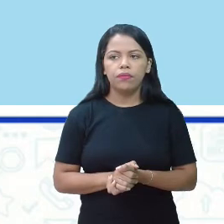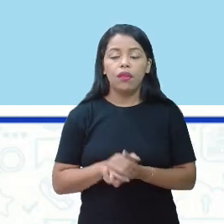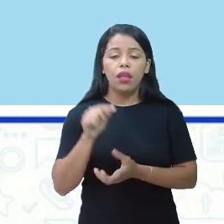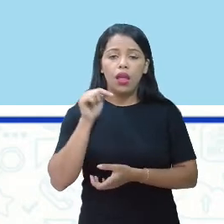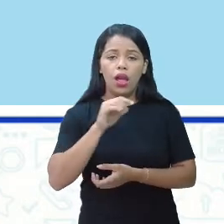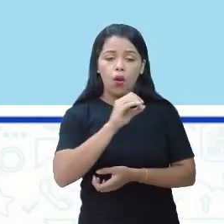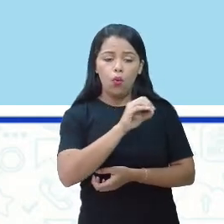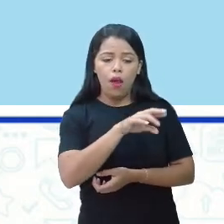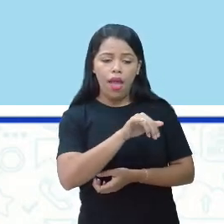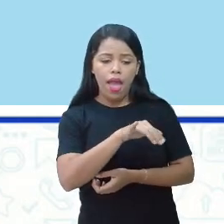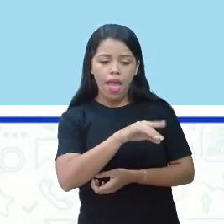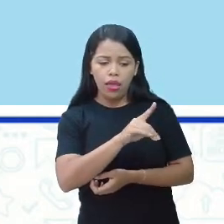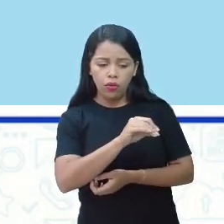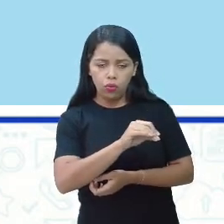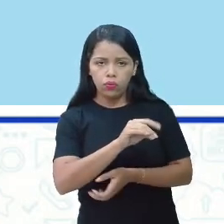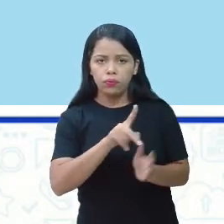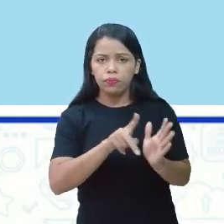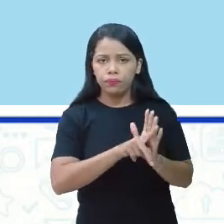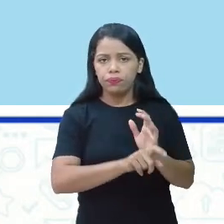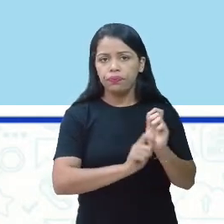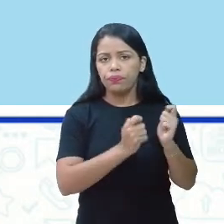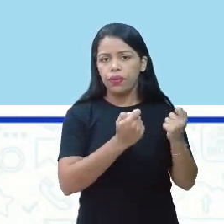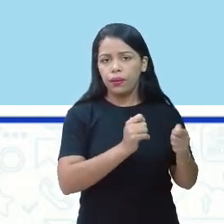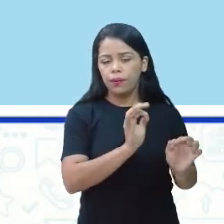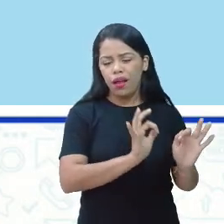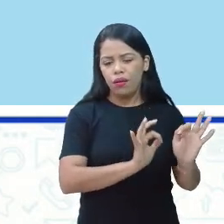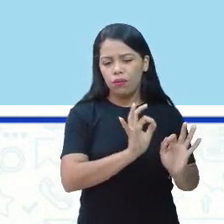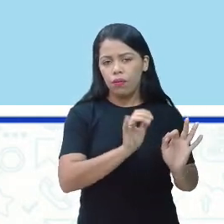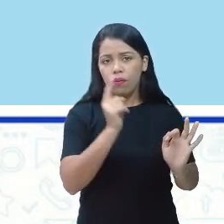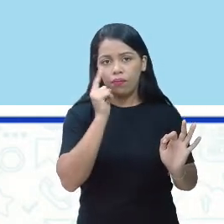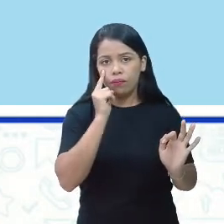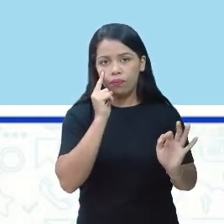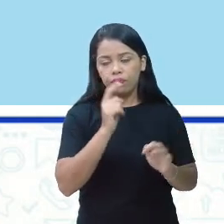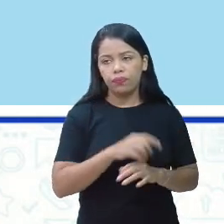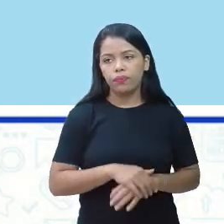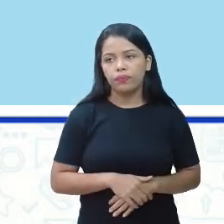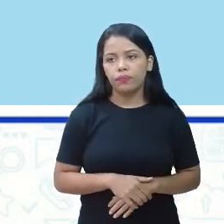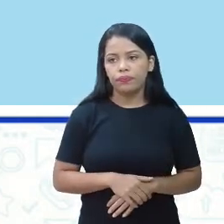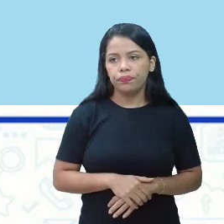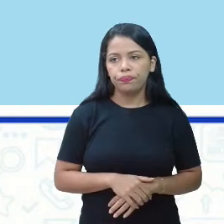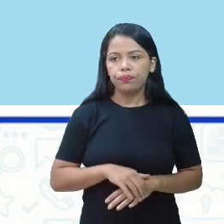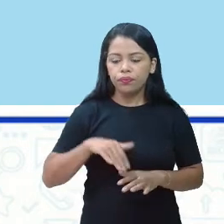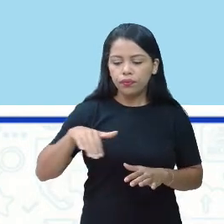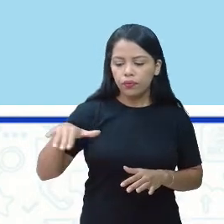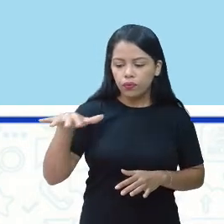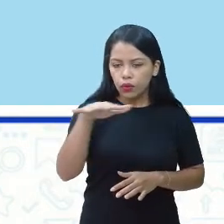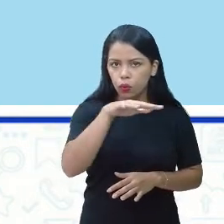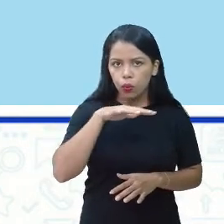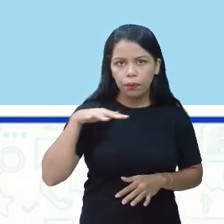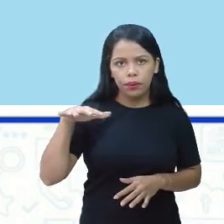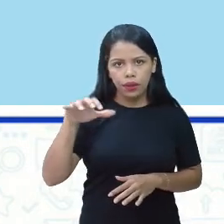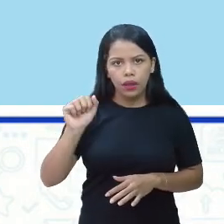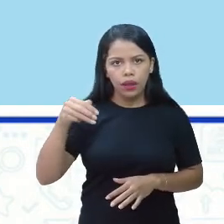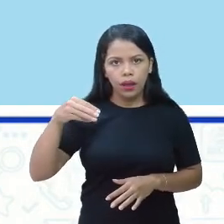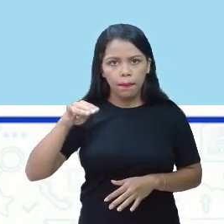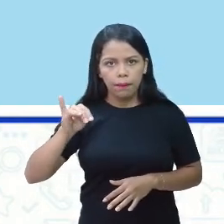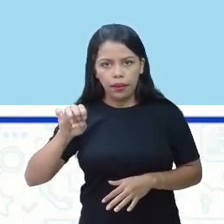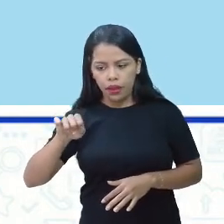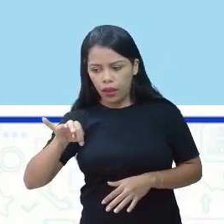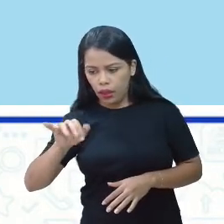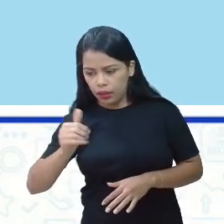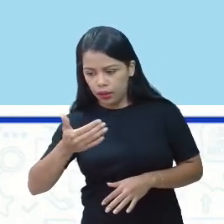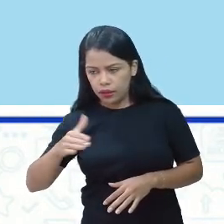E o enredo, deve estar organizado assim: a ambientação, que é a apresentação